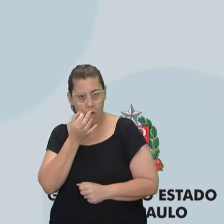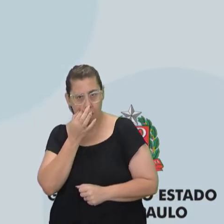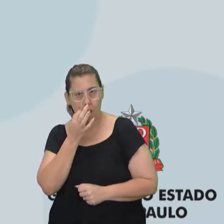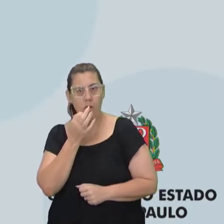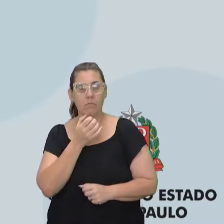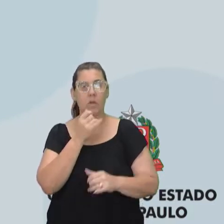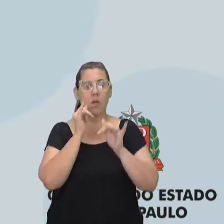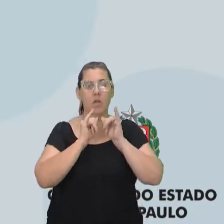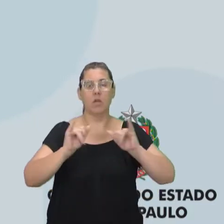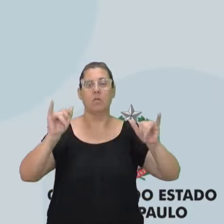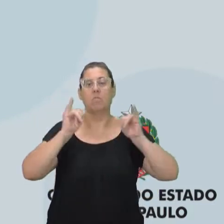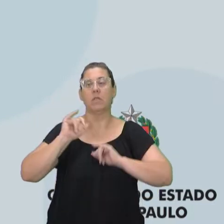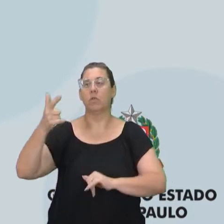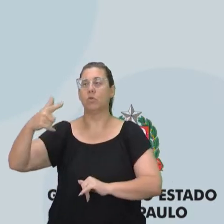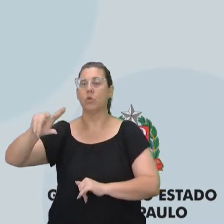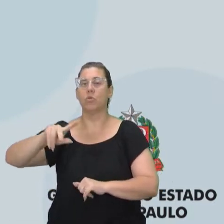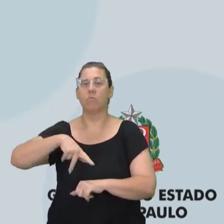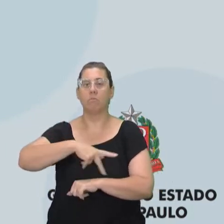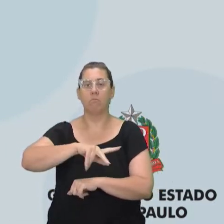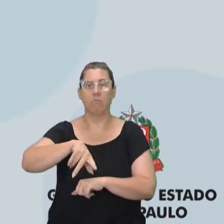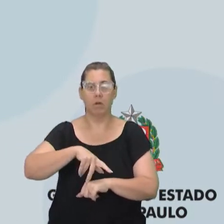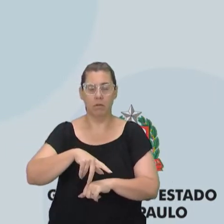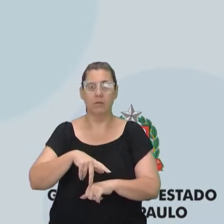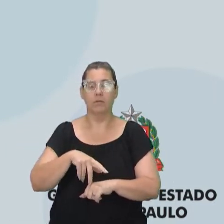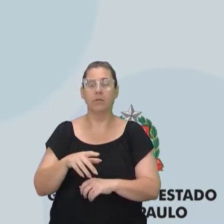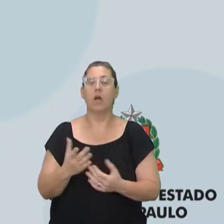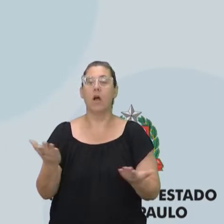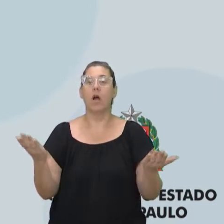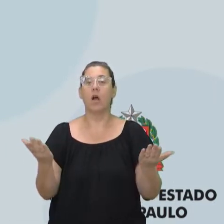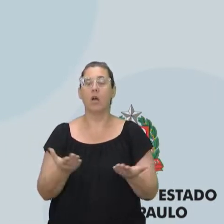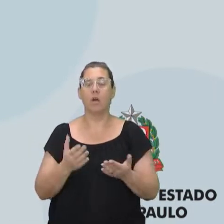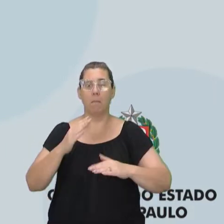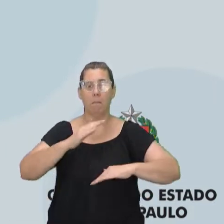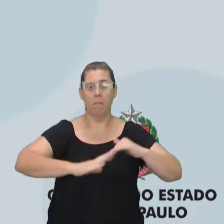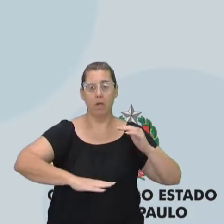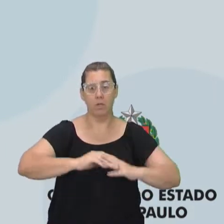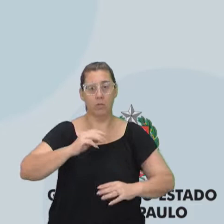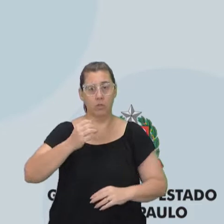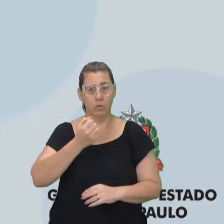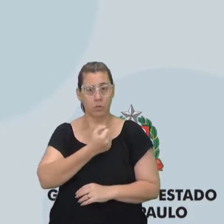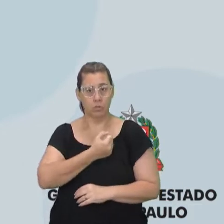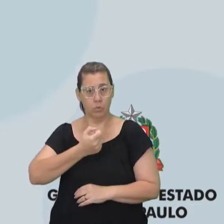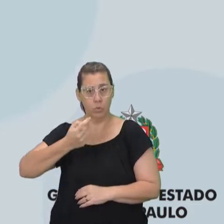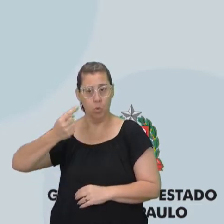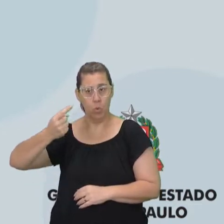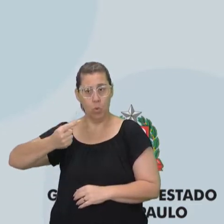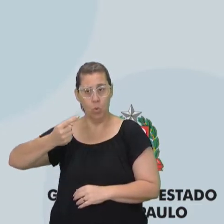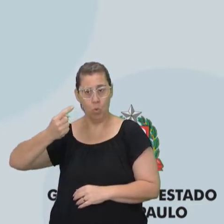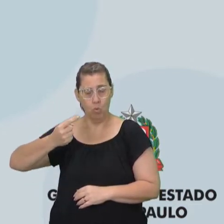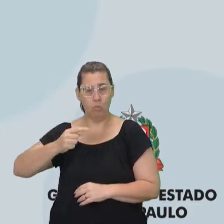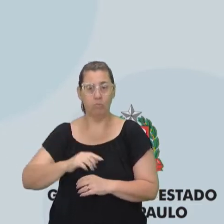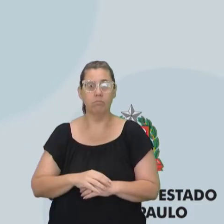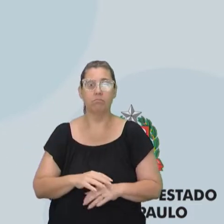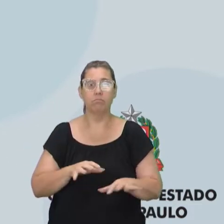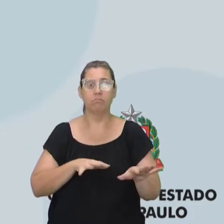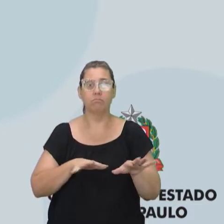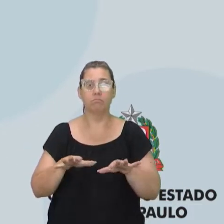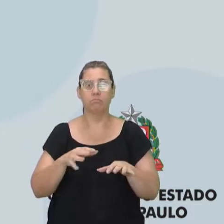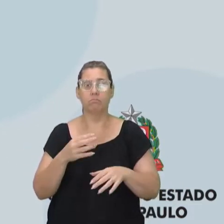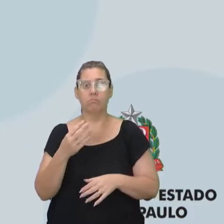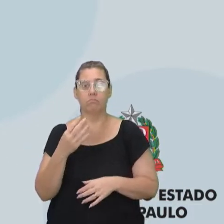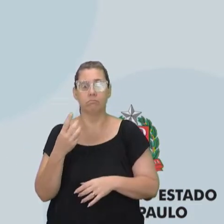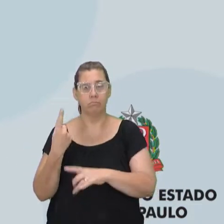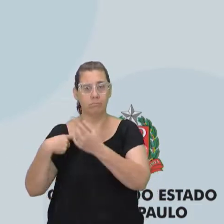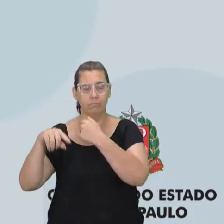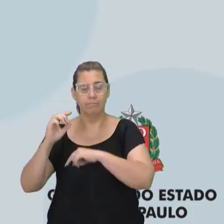da Imprensa Internacional. E estamos na atividade 1, aí tem um equívoco, atividade 1, tá certo? Desenvolvimento 3,